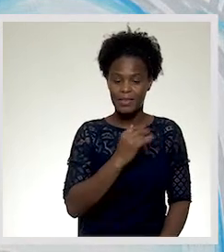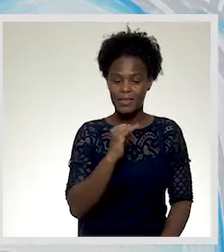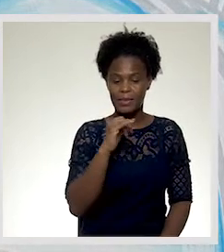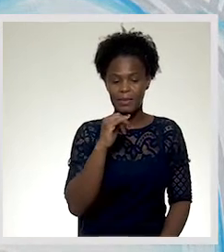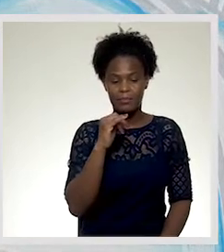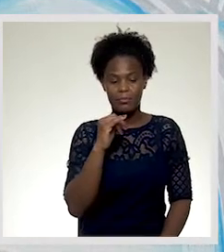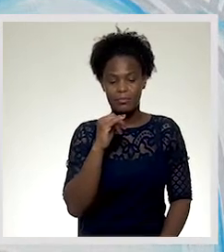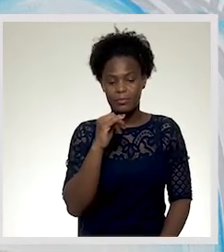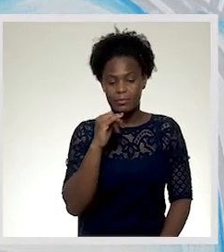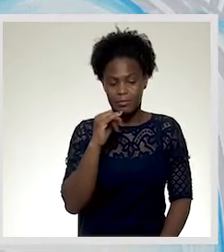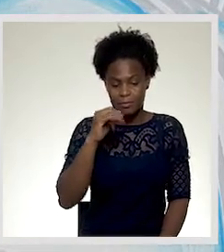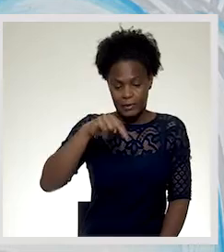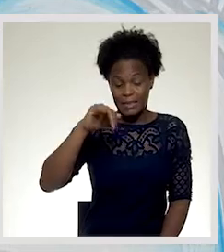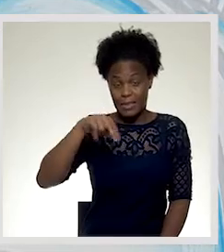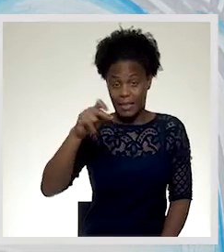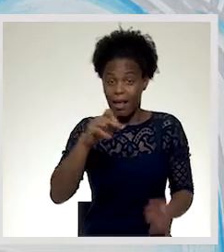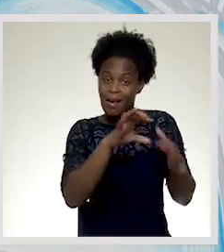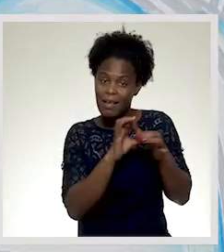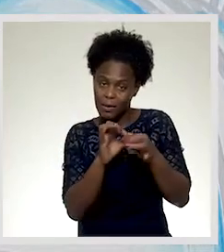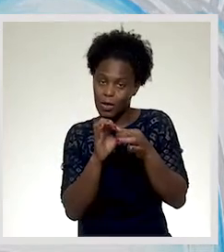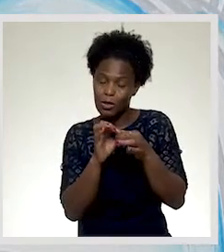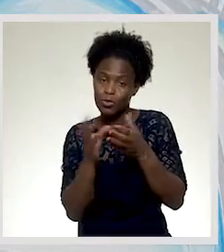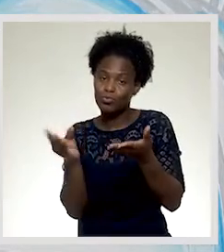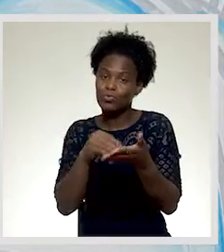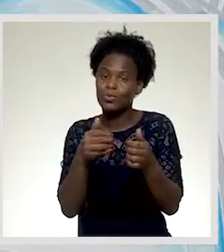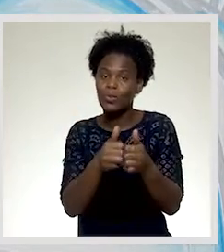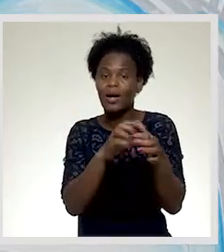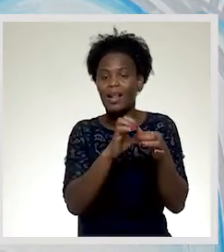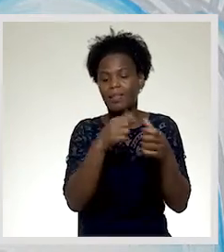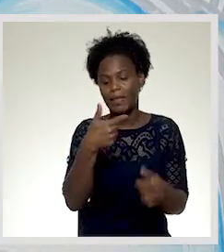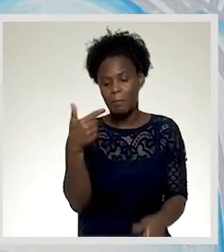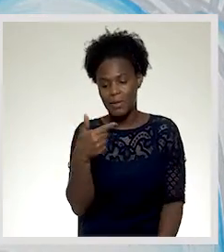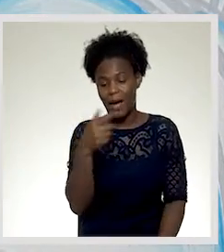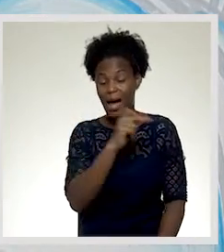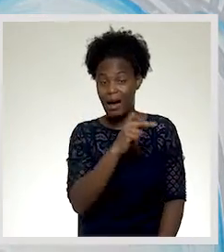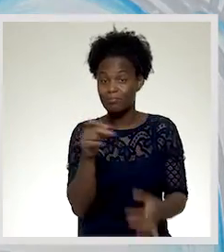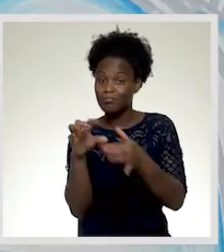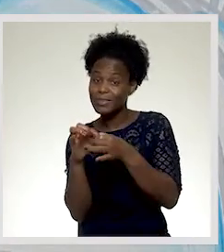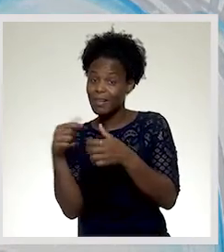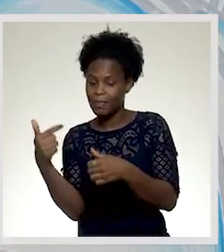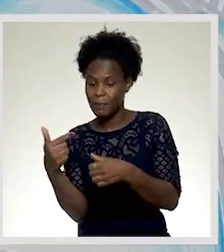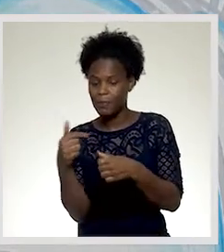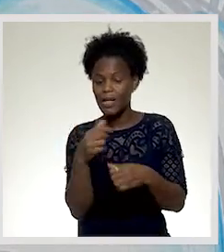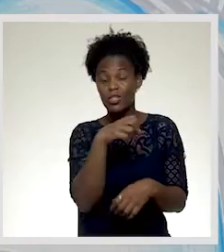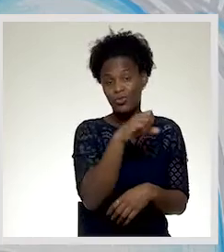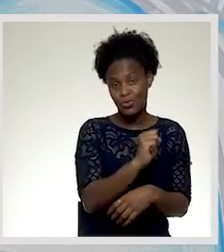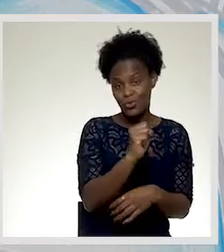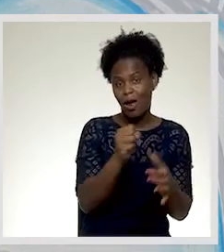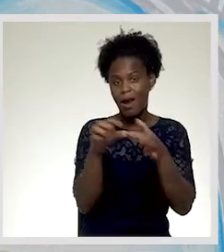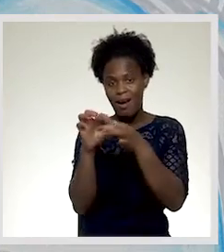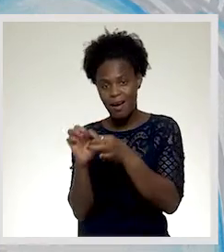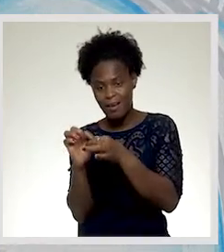A adenina liga-se ou é complementar com a timina no DNA, enquanto que